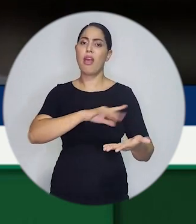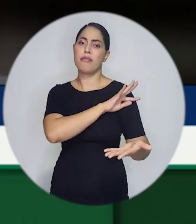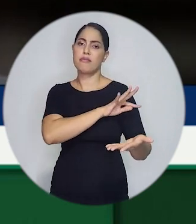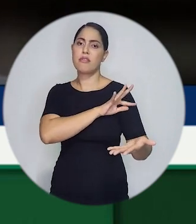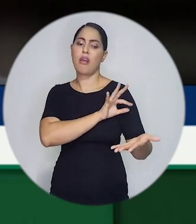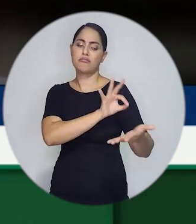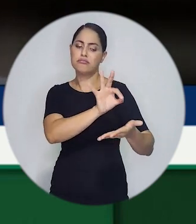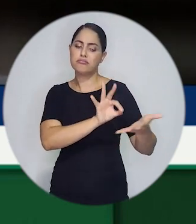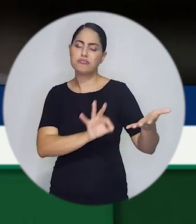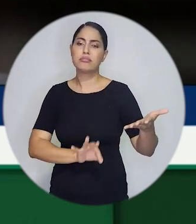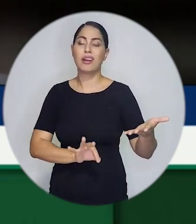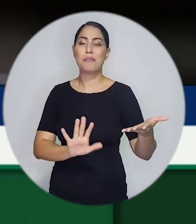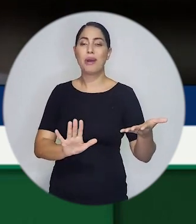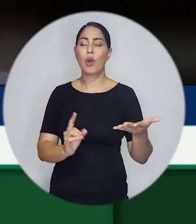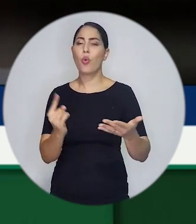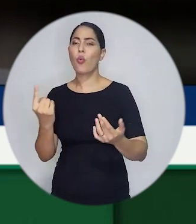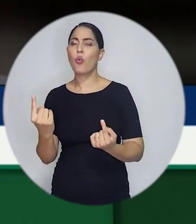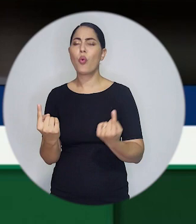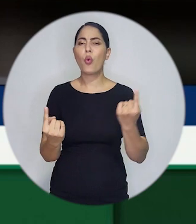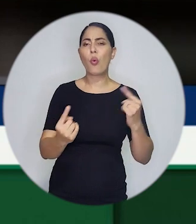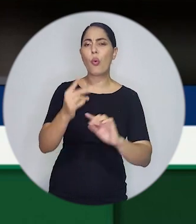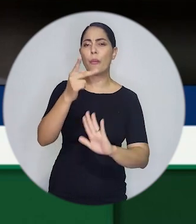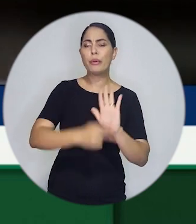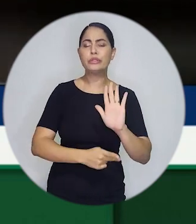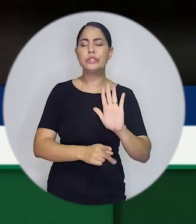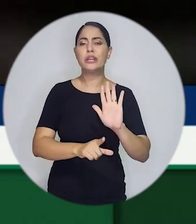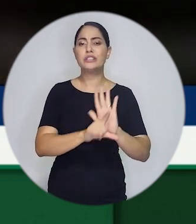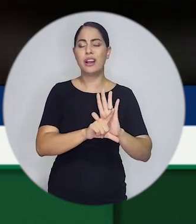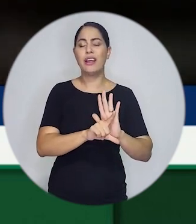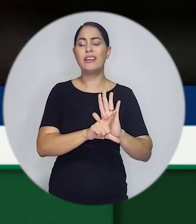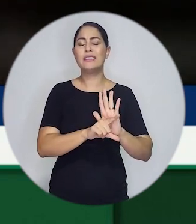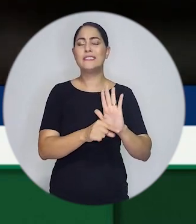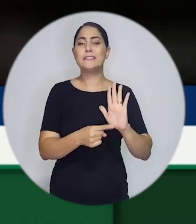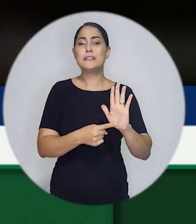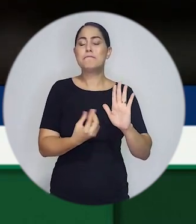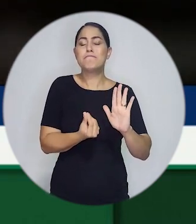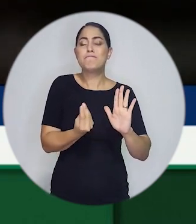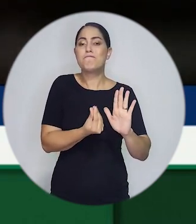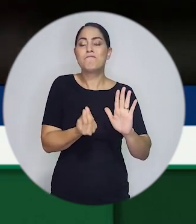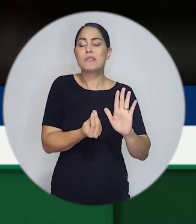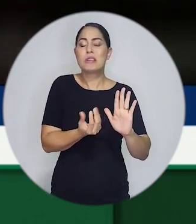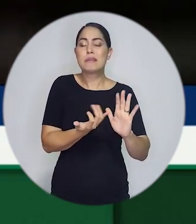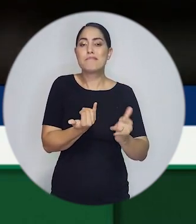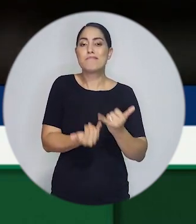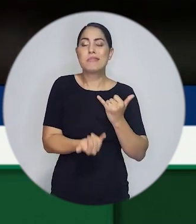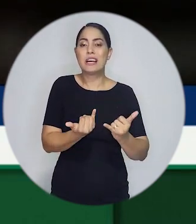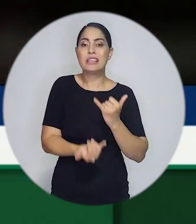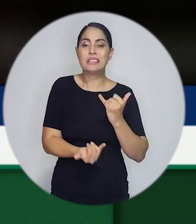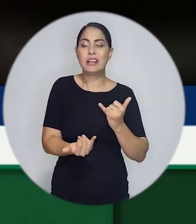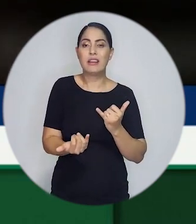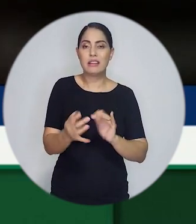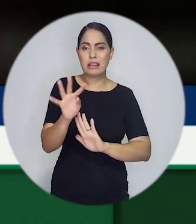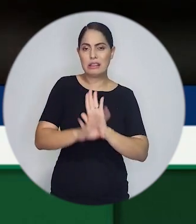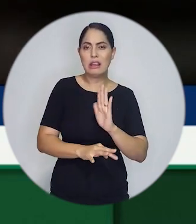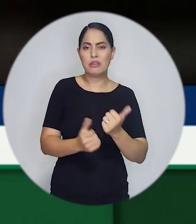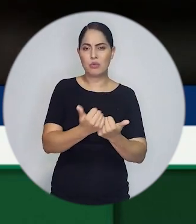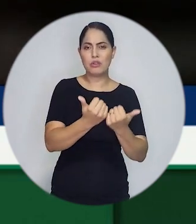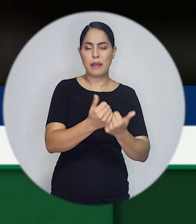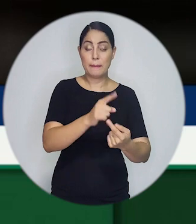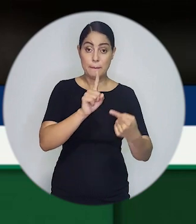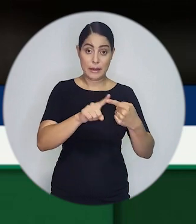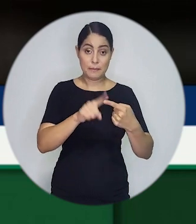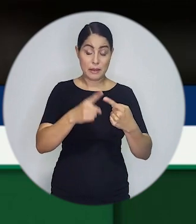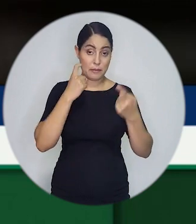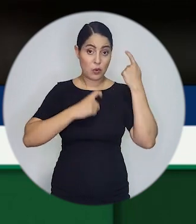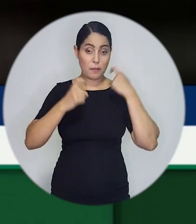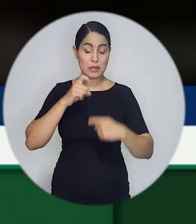bem construídas, mas há uma ou outra observação, deputado, se Vossa Excelência me permite, no sentido de tentar contribuir com